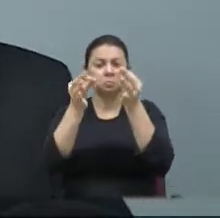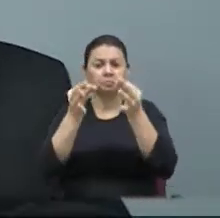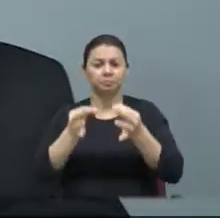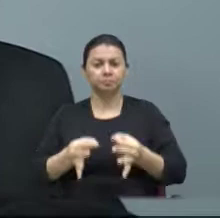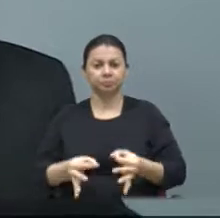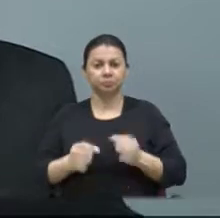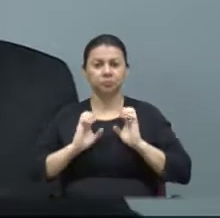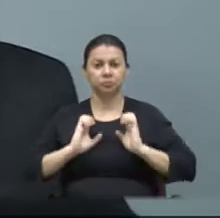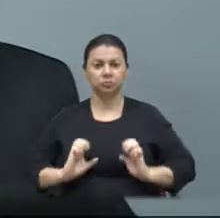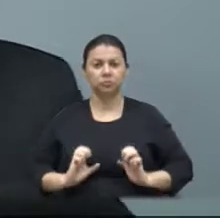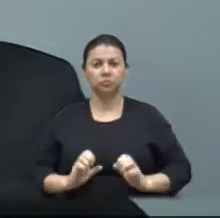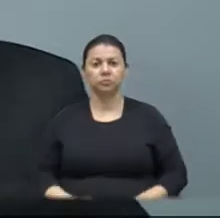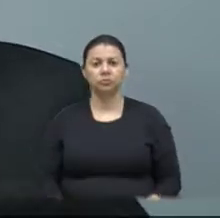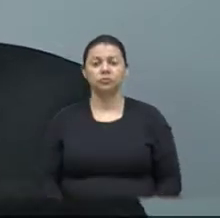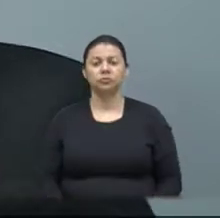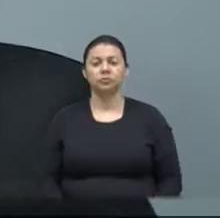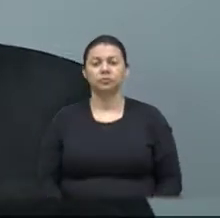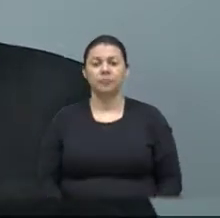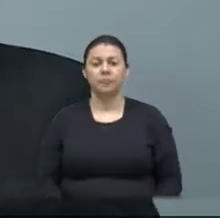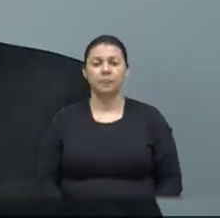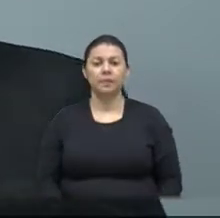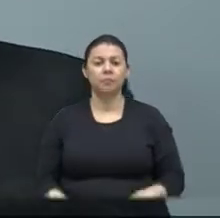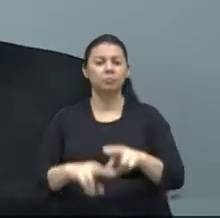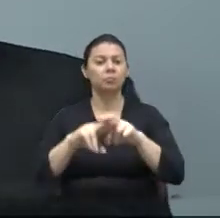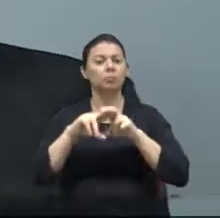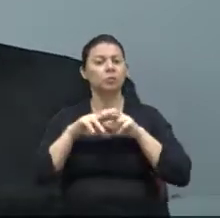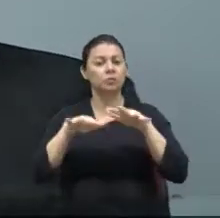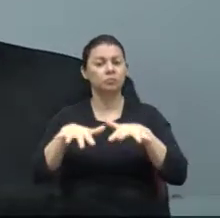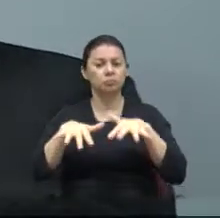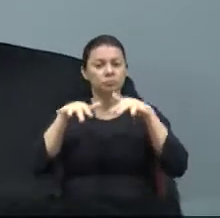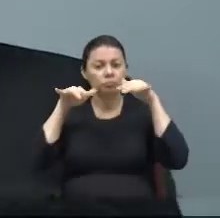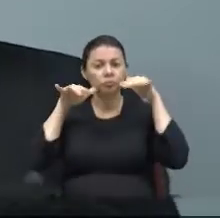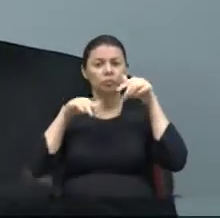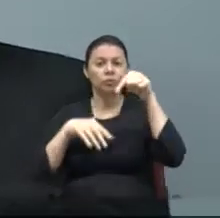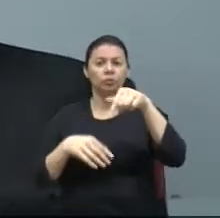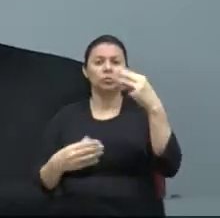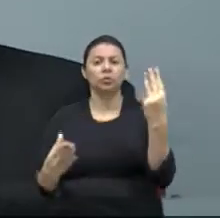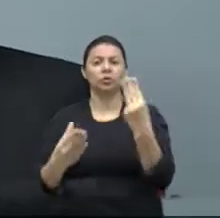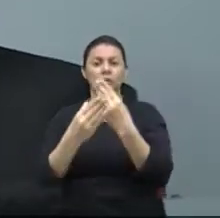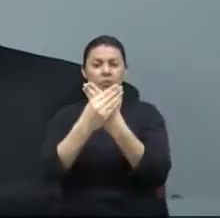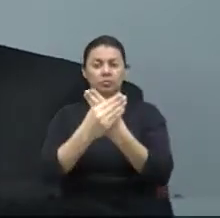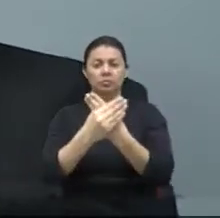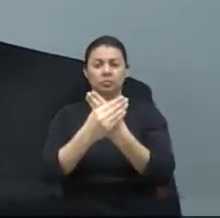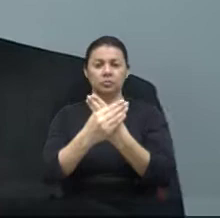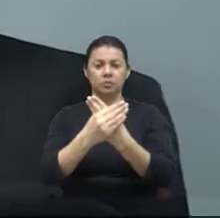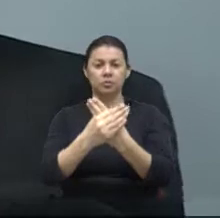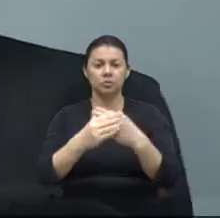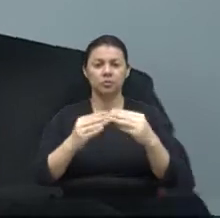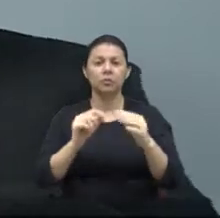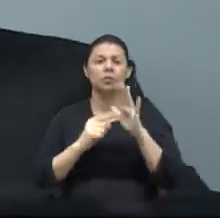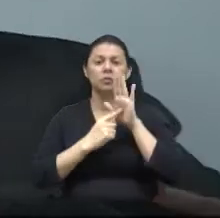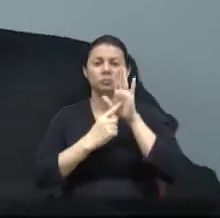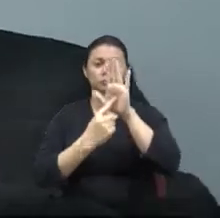o nome de uma pessoa honrada motivo de grande alegria